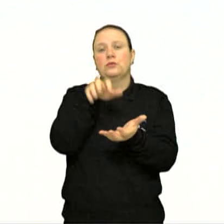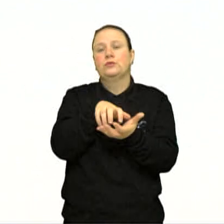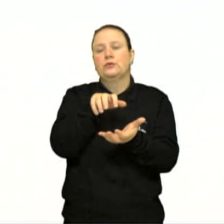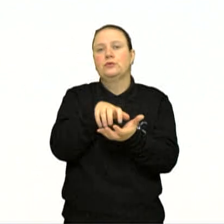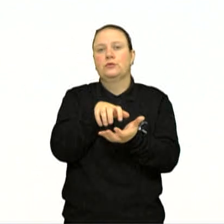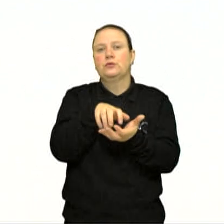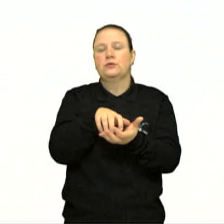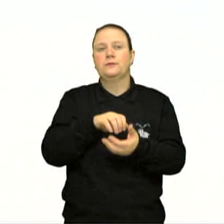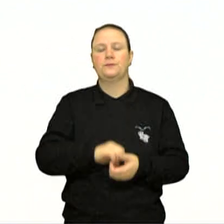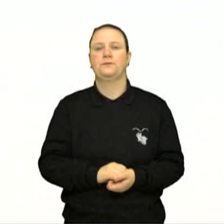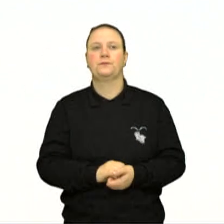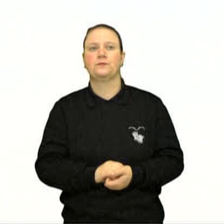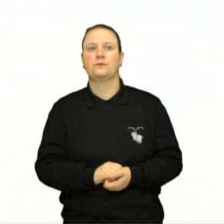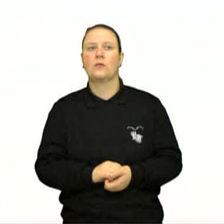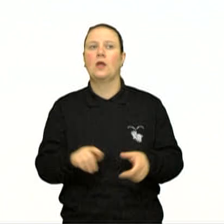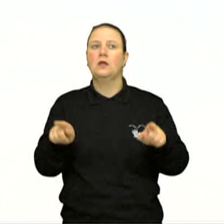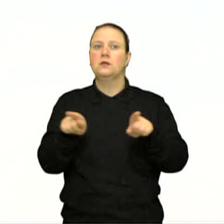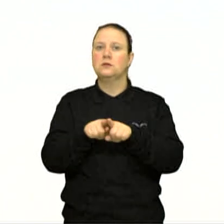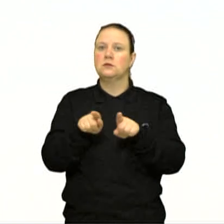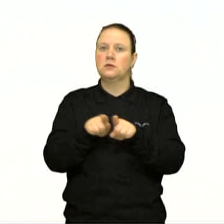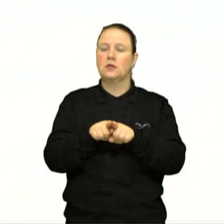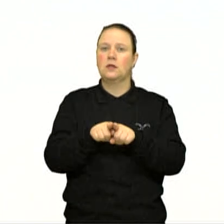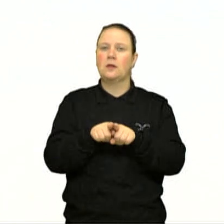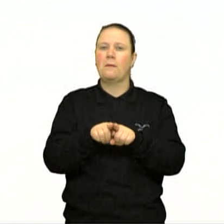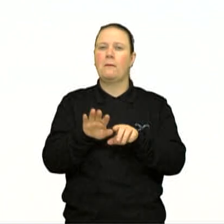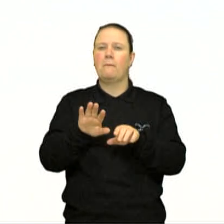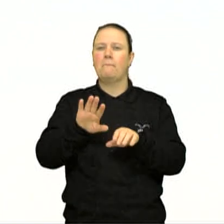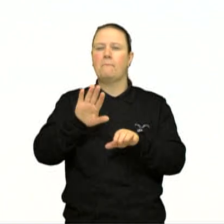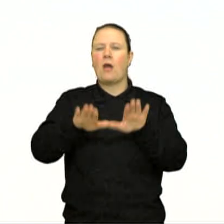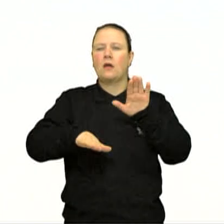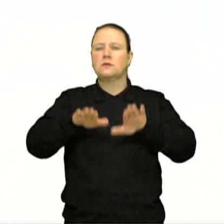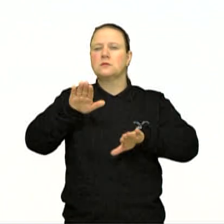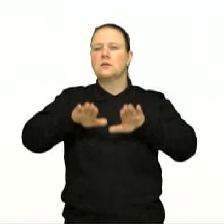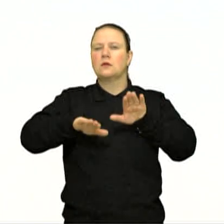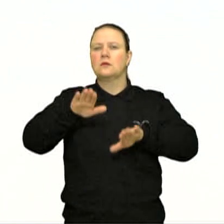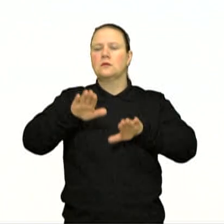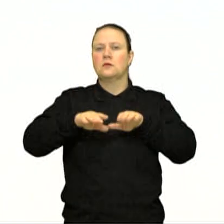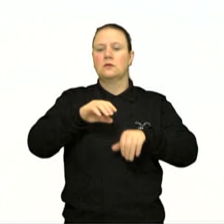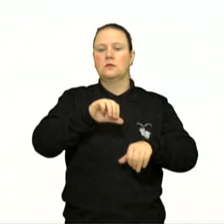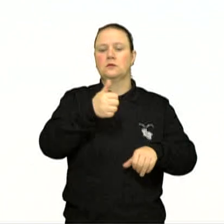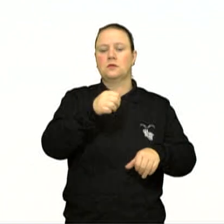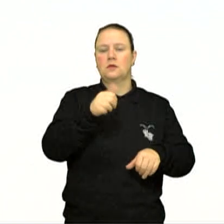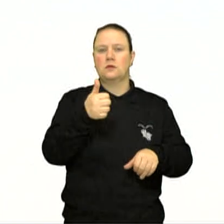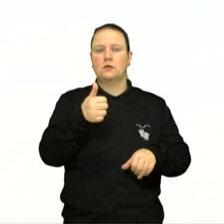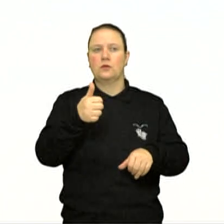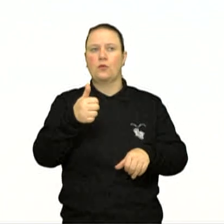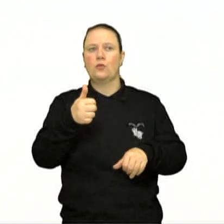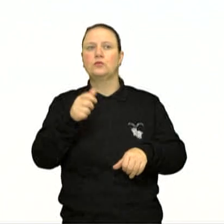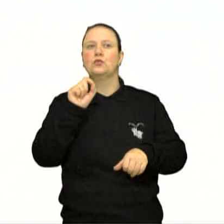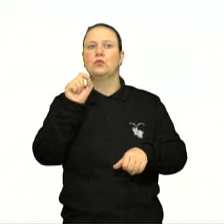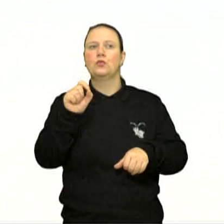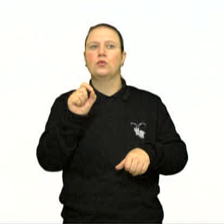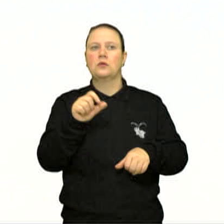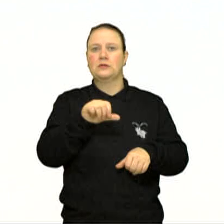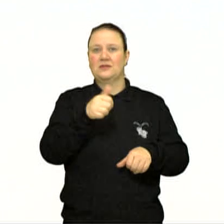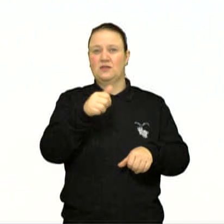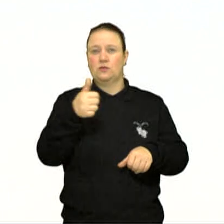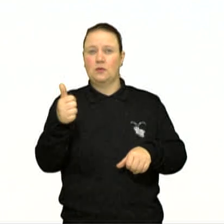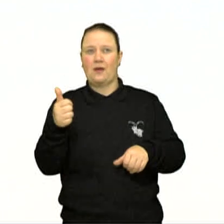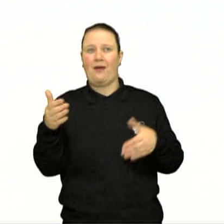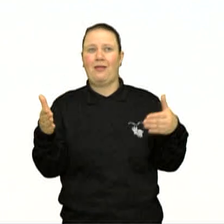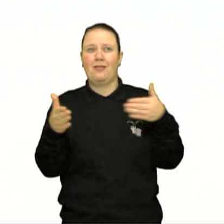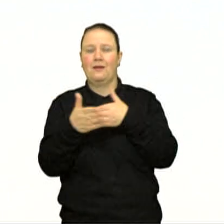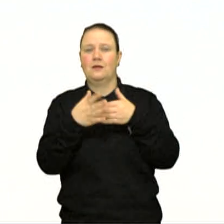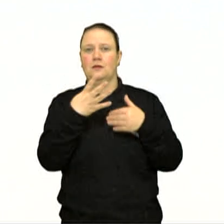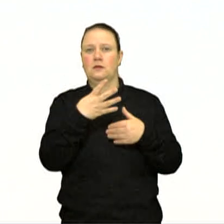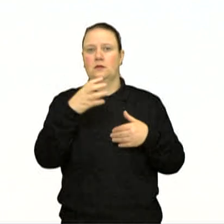do norte, né, da África, é hoje avaliado entre 111 e 400 milhões. Beleza,